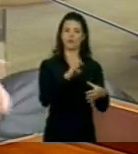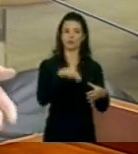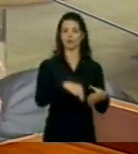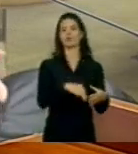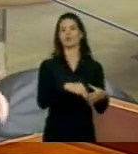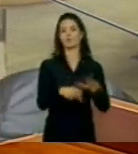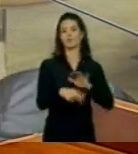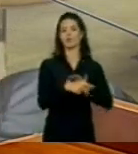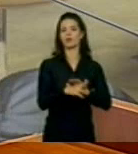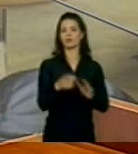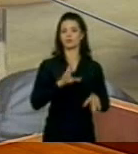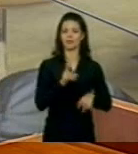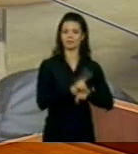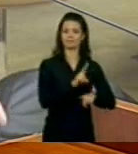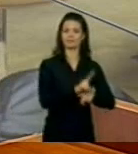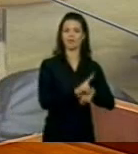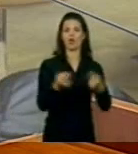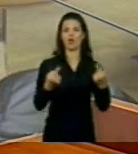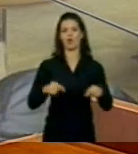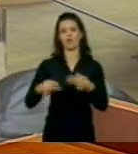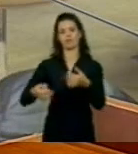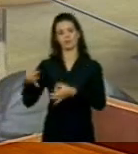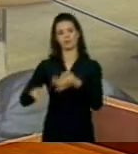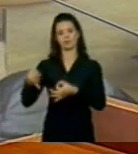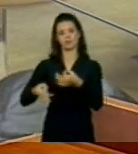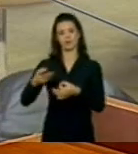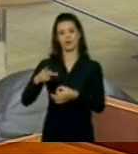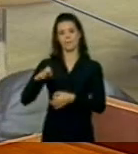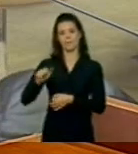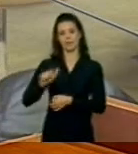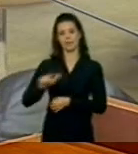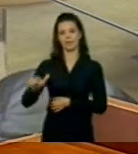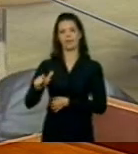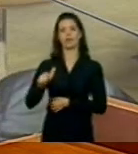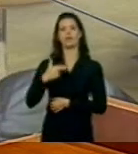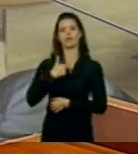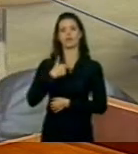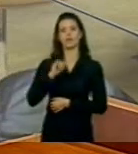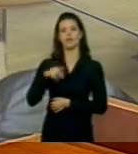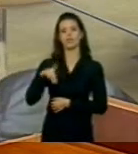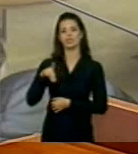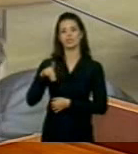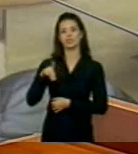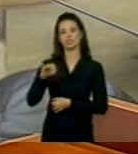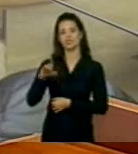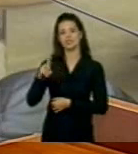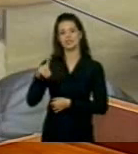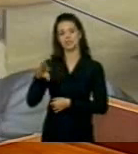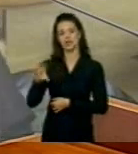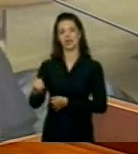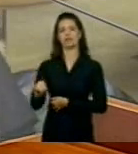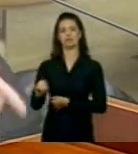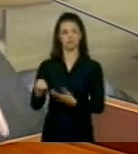ingressa com uma proteção muito grande contra a investigação penal, a ponto de jamais poder ser indiciado e a ponto de somente ter